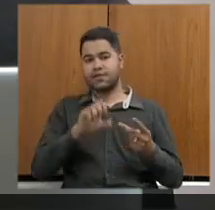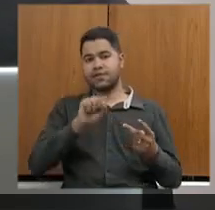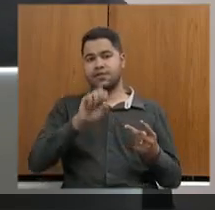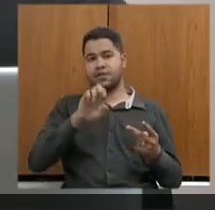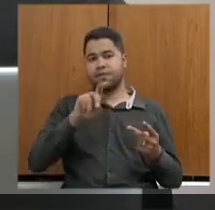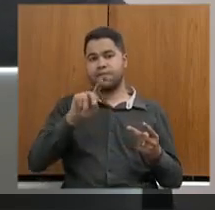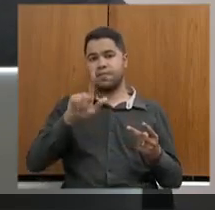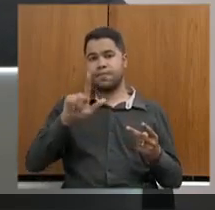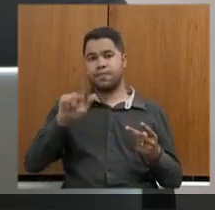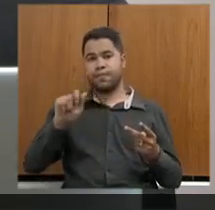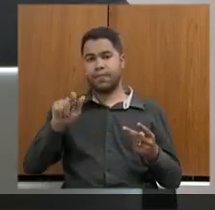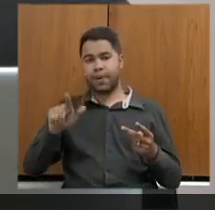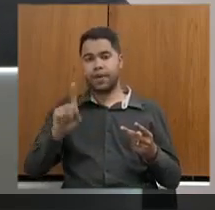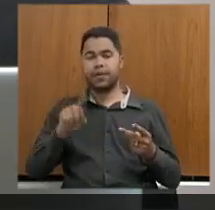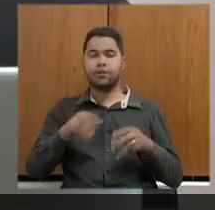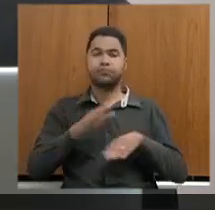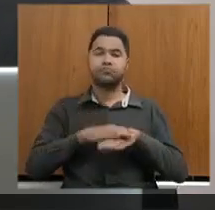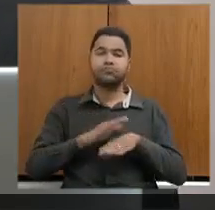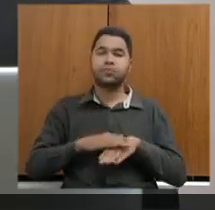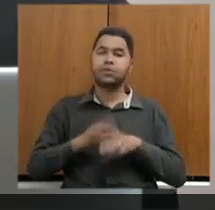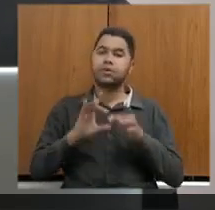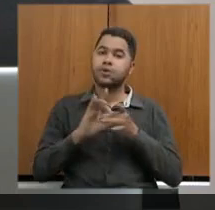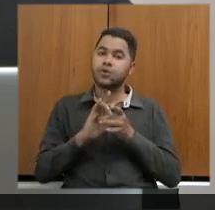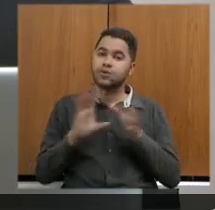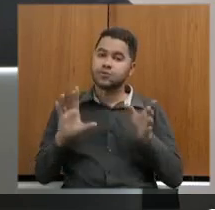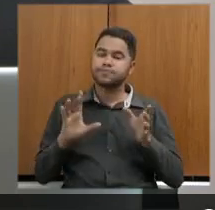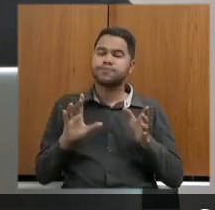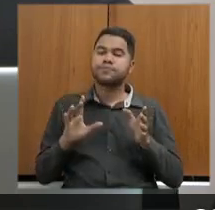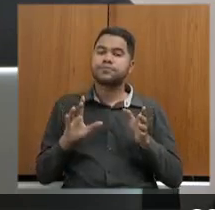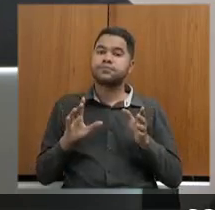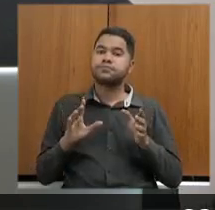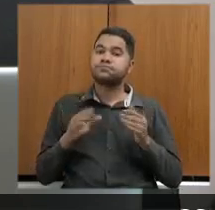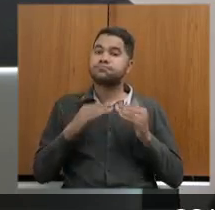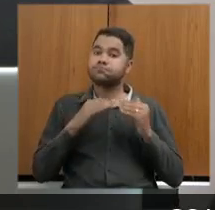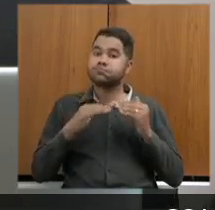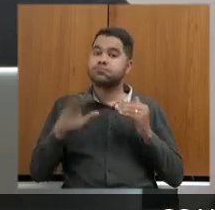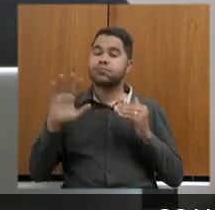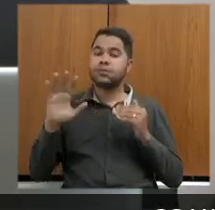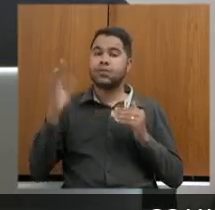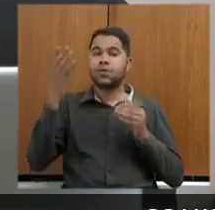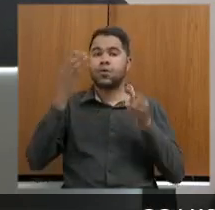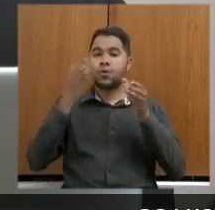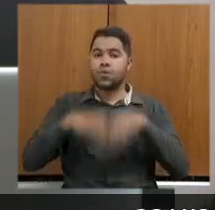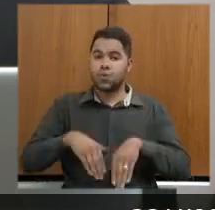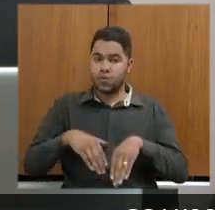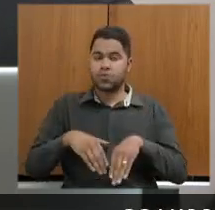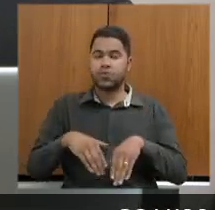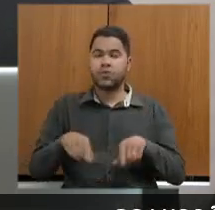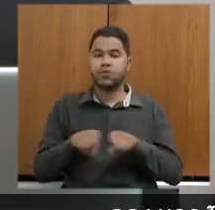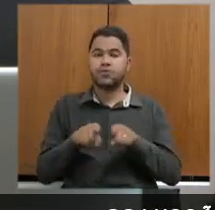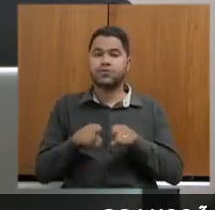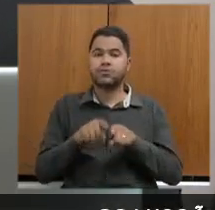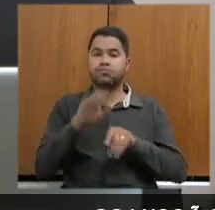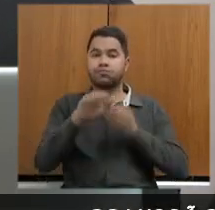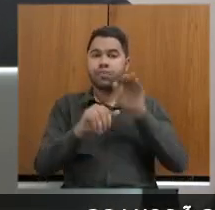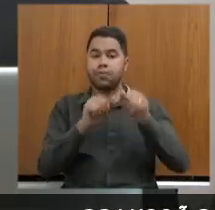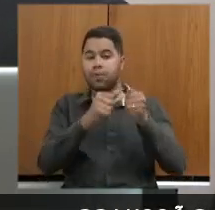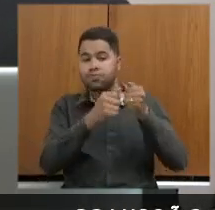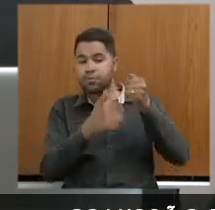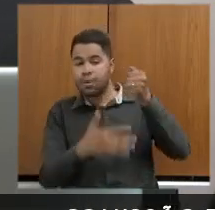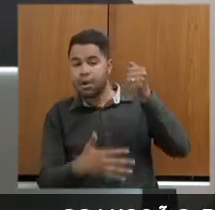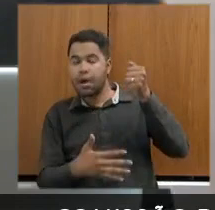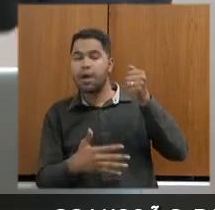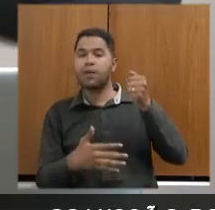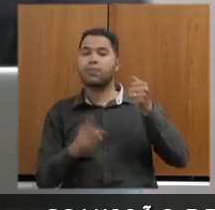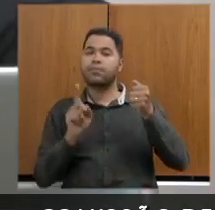status de providência para adoção de medidas cabíveis no sentido de autorizar de forma perene a realização de concursos públicos e convocação de excedentes para